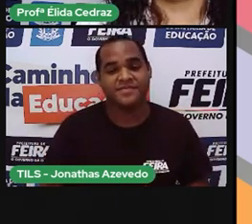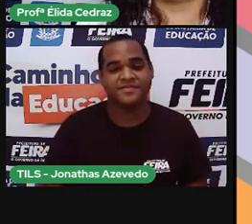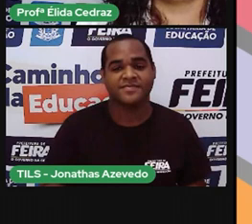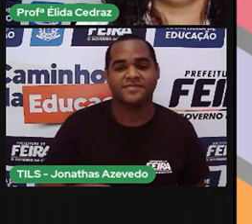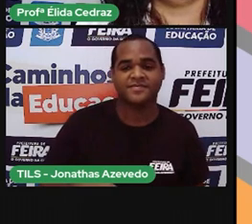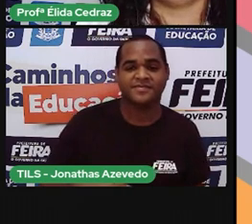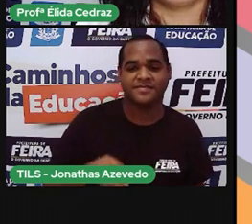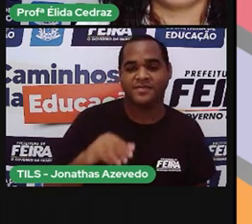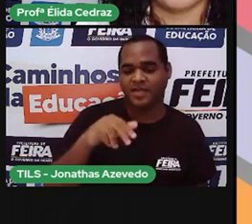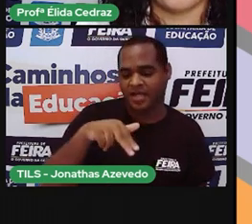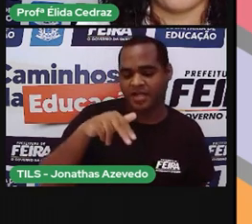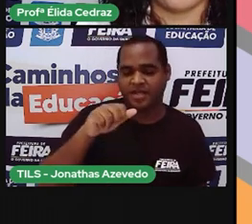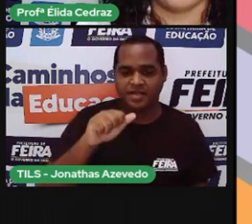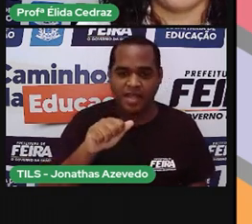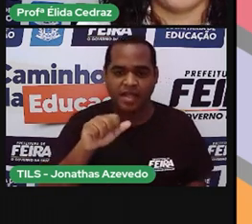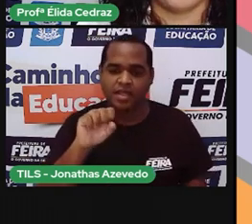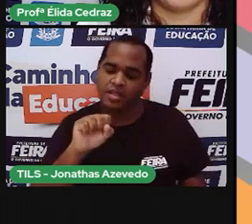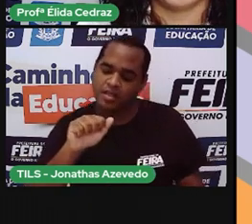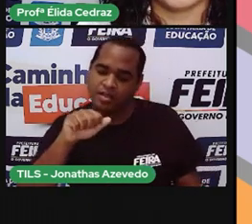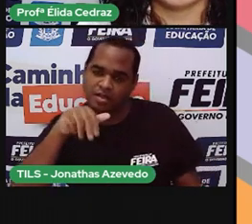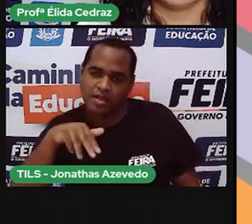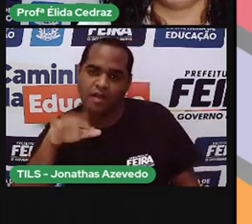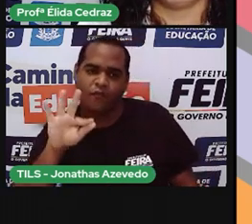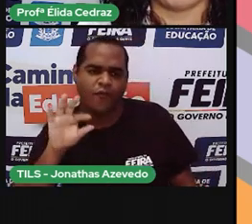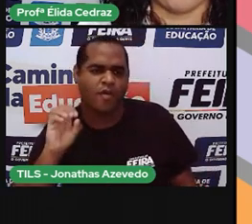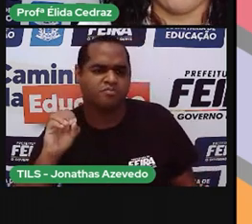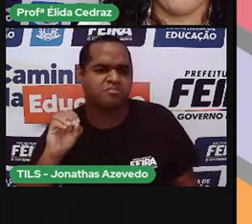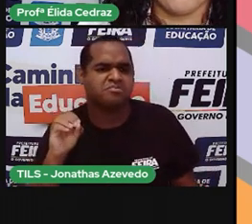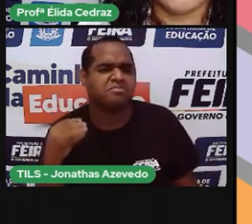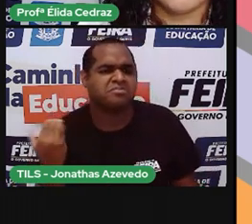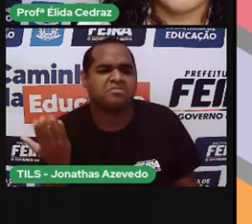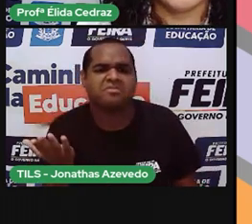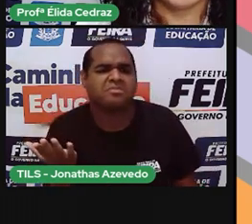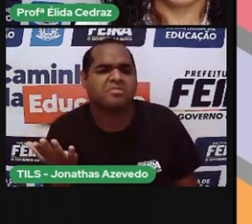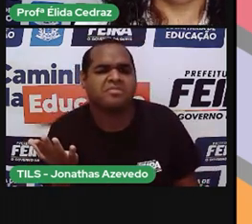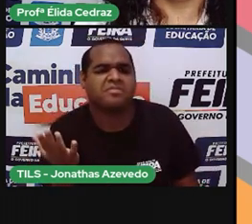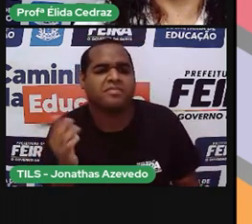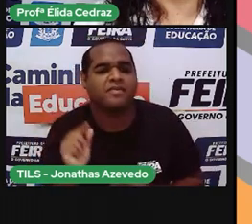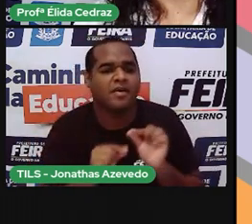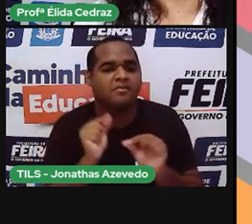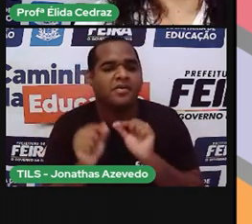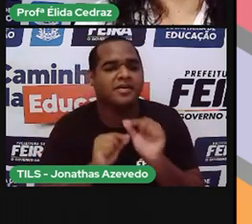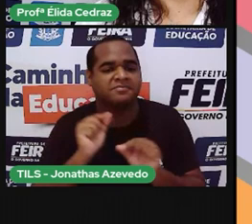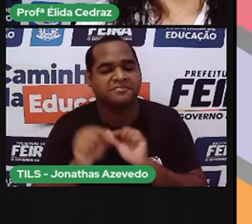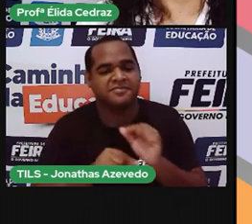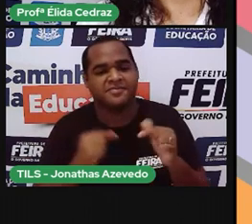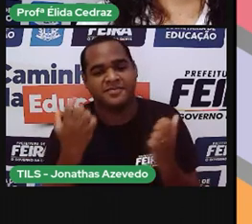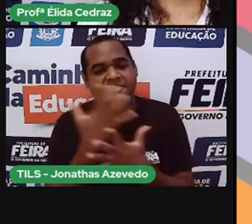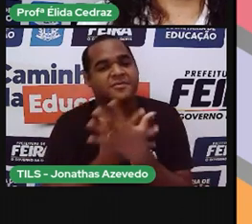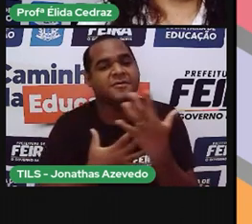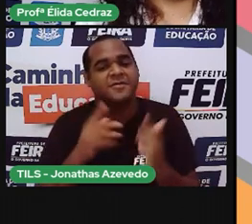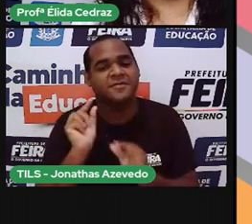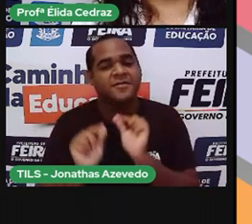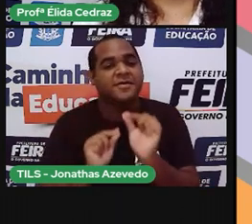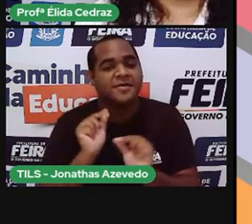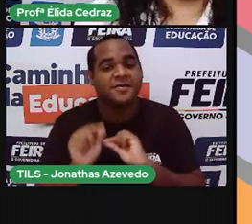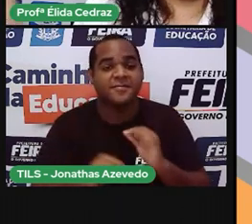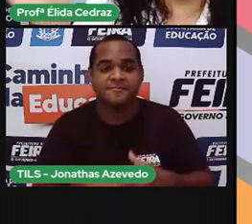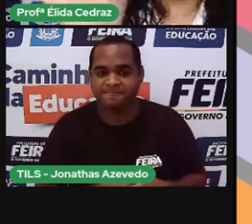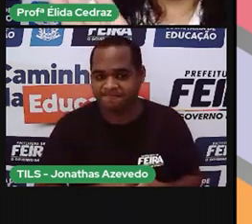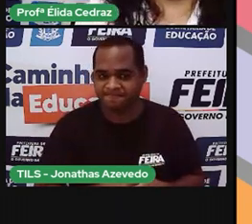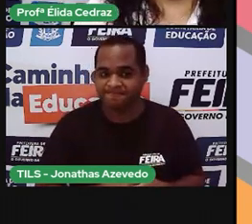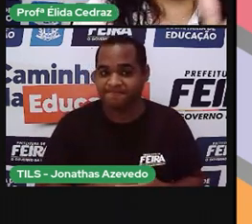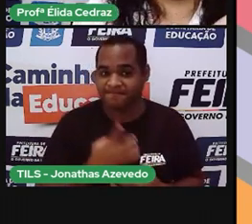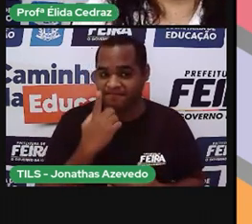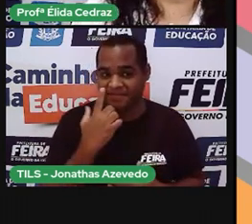o nasson nação pó não tenta